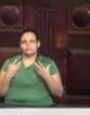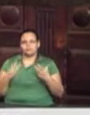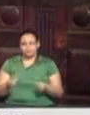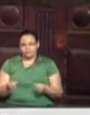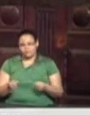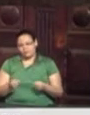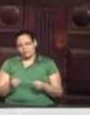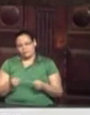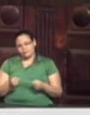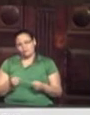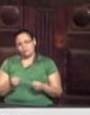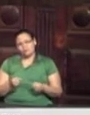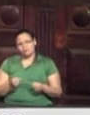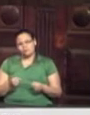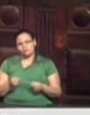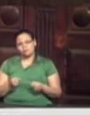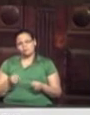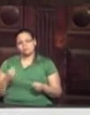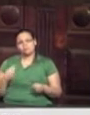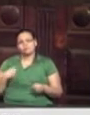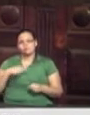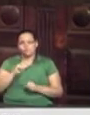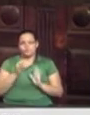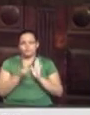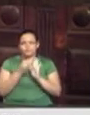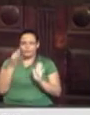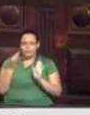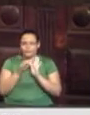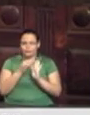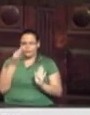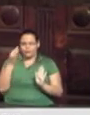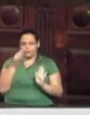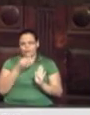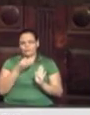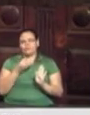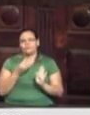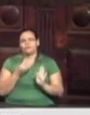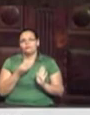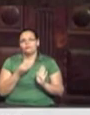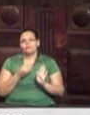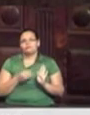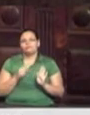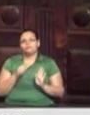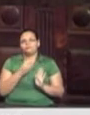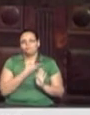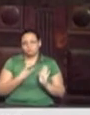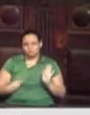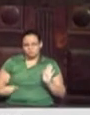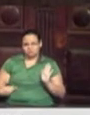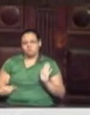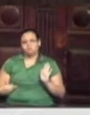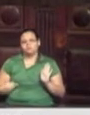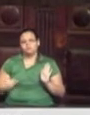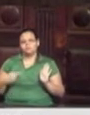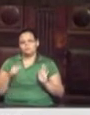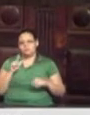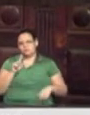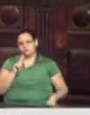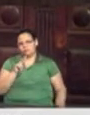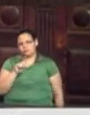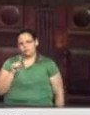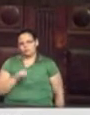Aprovado foi autógrafo. E o governador